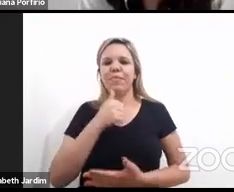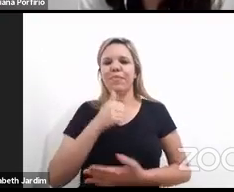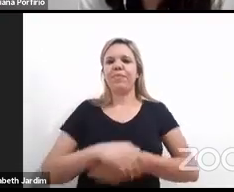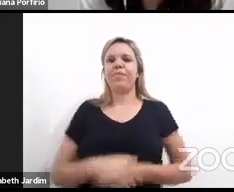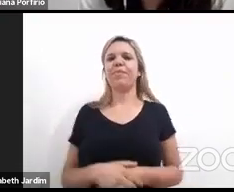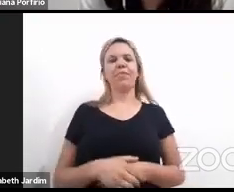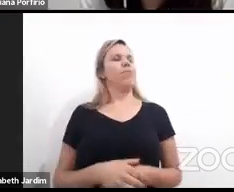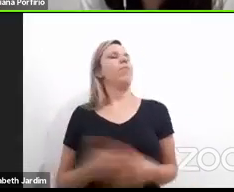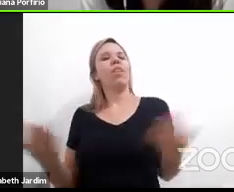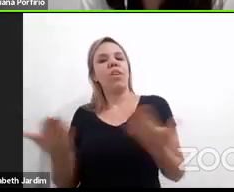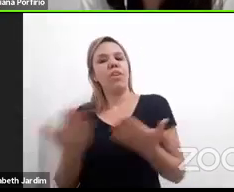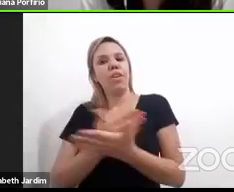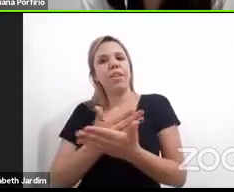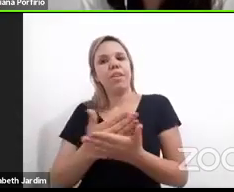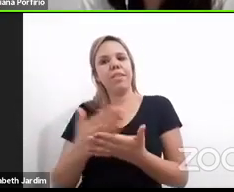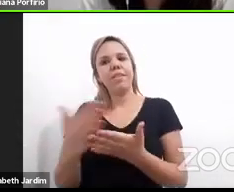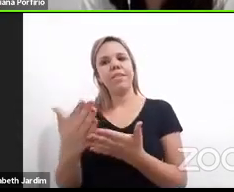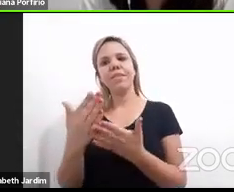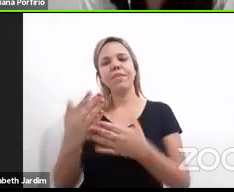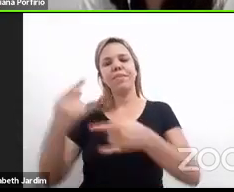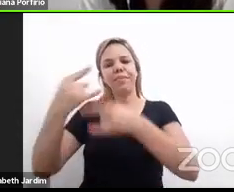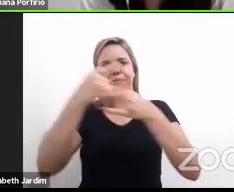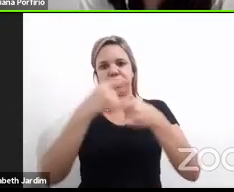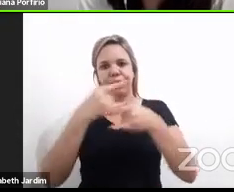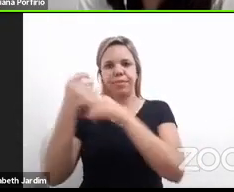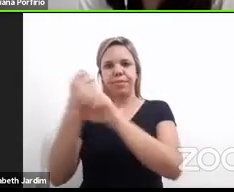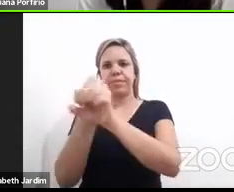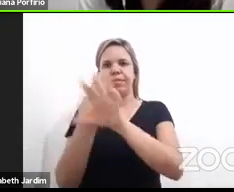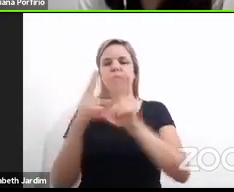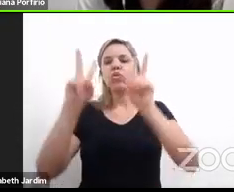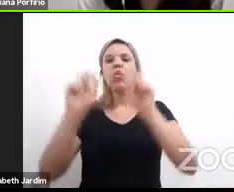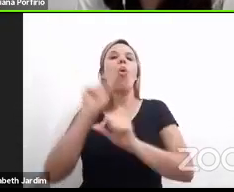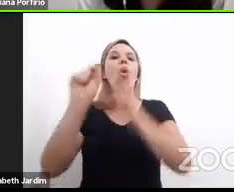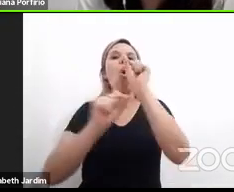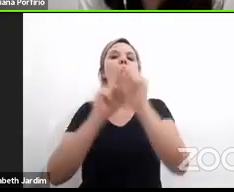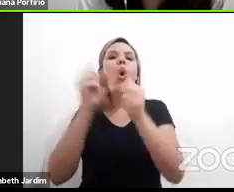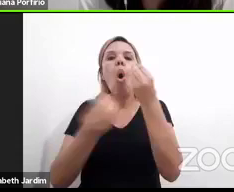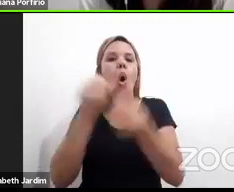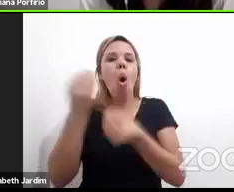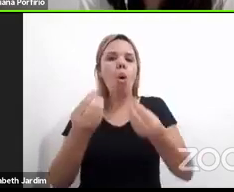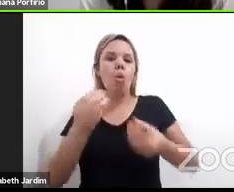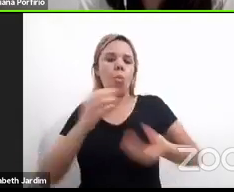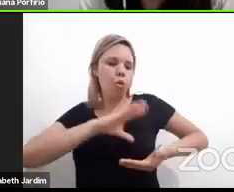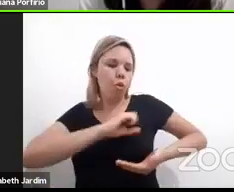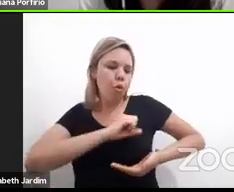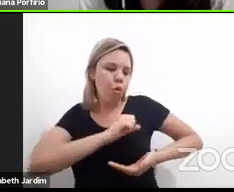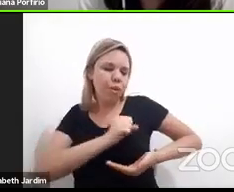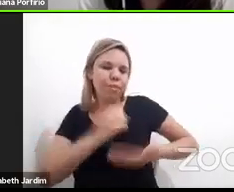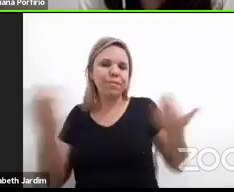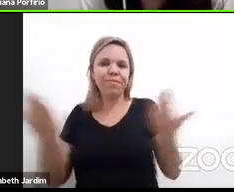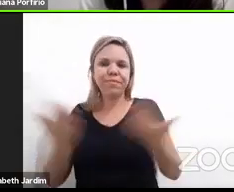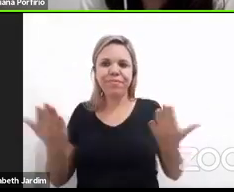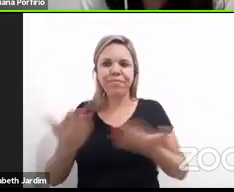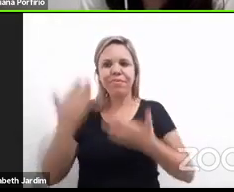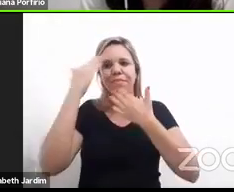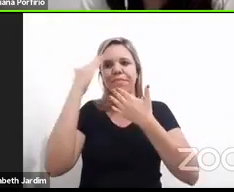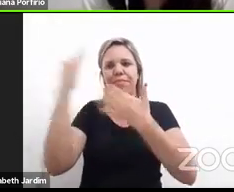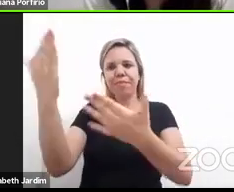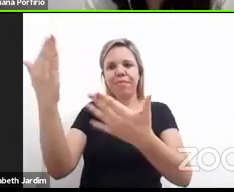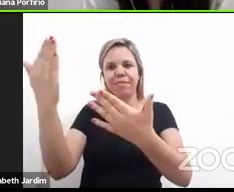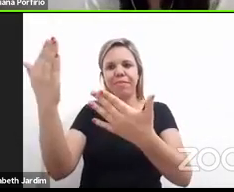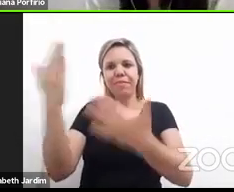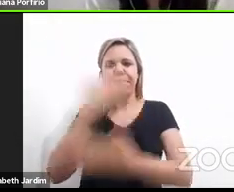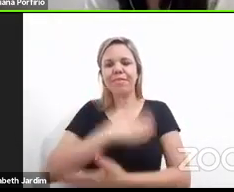Estamos iniciando agora a live sobre amamentação e desde já eu gostaria de agradecer muito